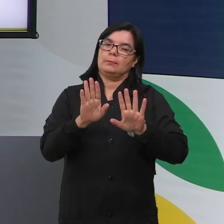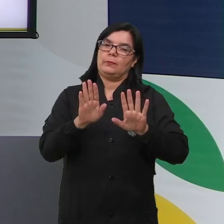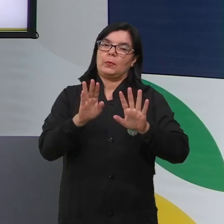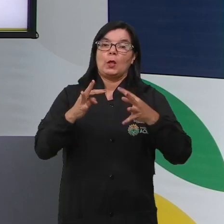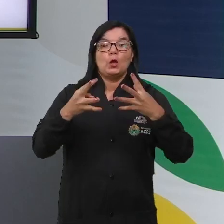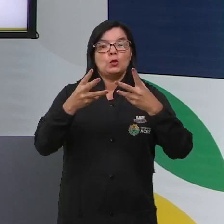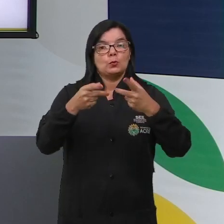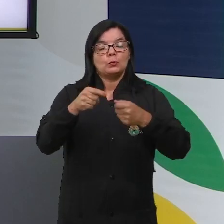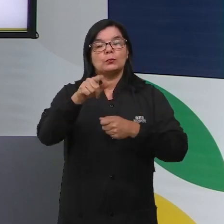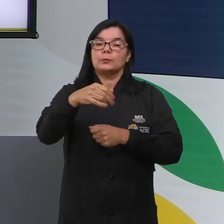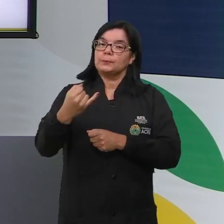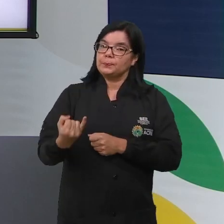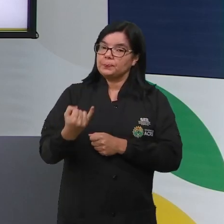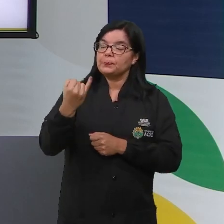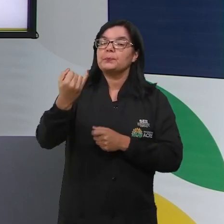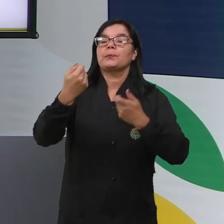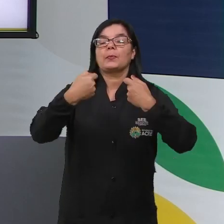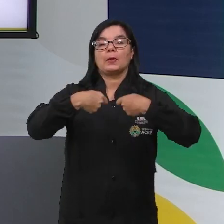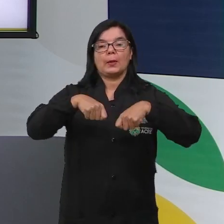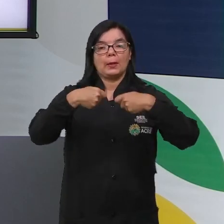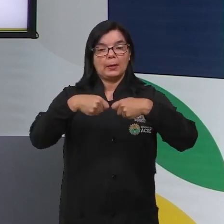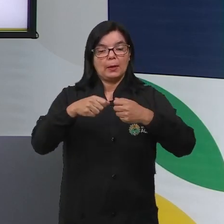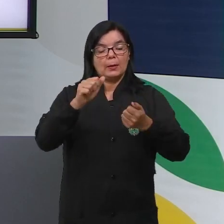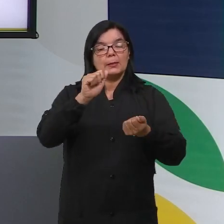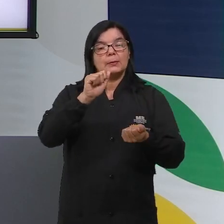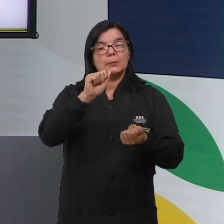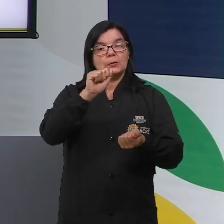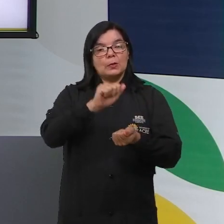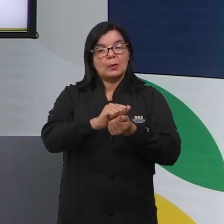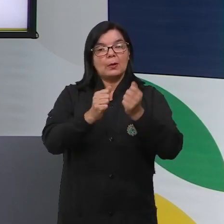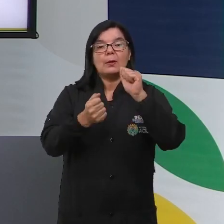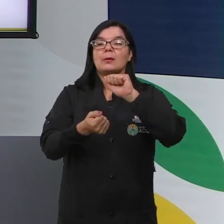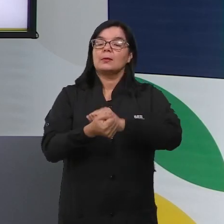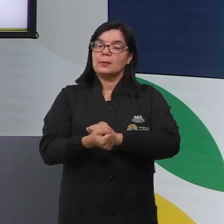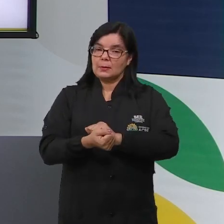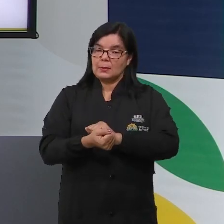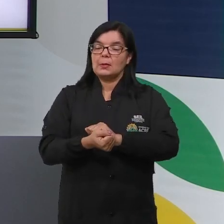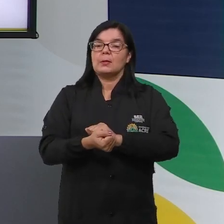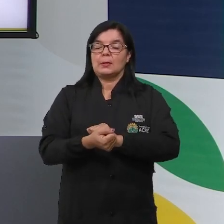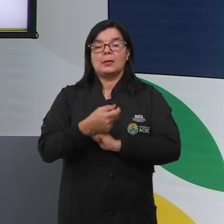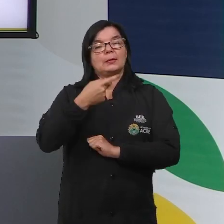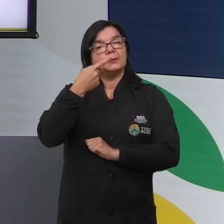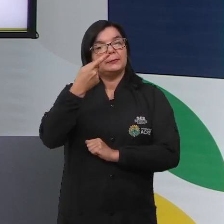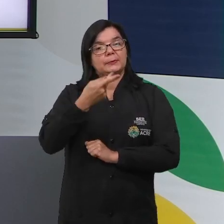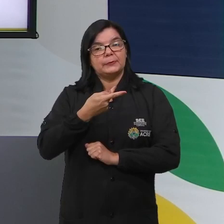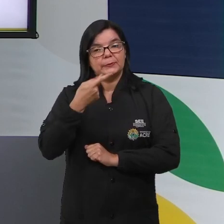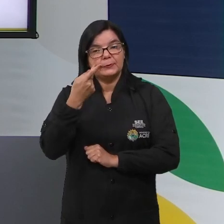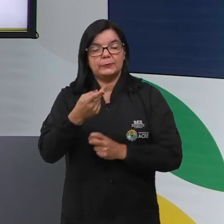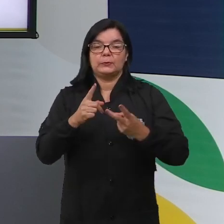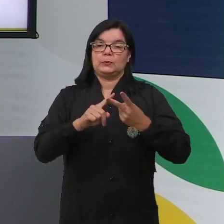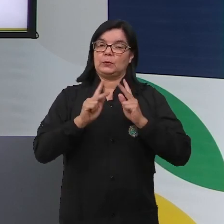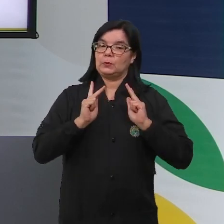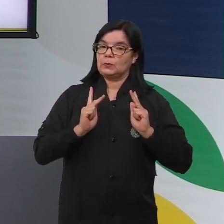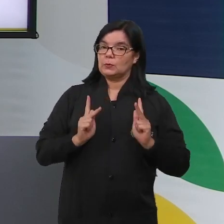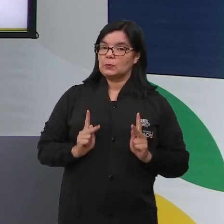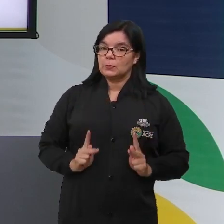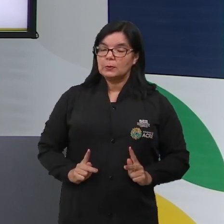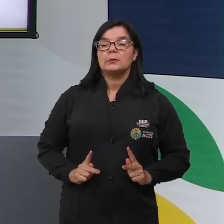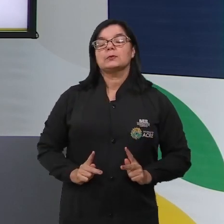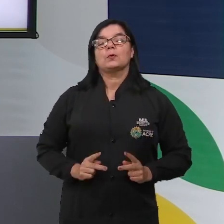tudo isso é importante quando nós adequamos a nossa fala, a nossa postura,